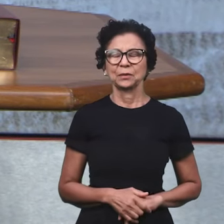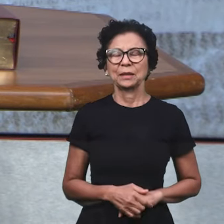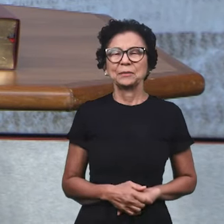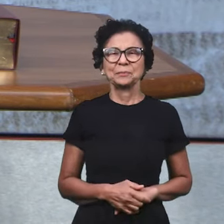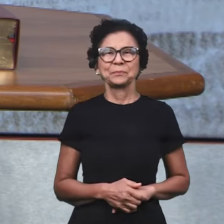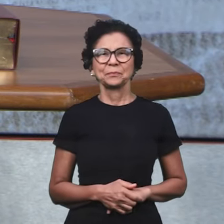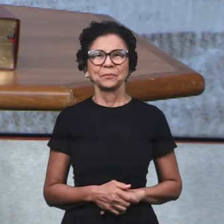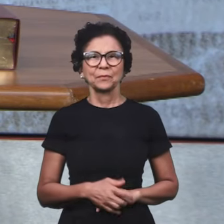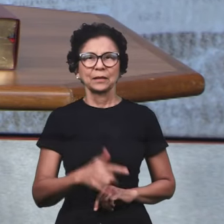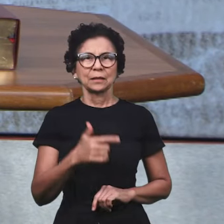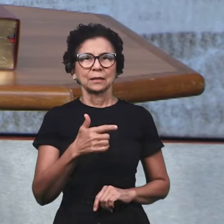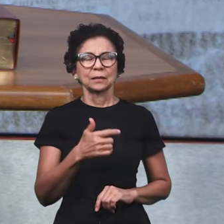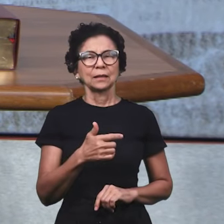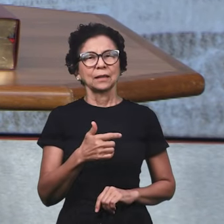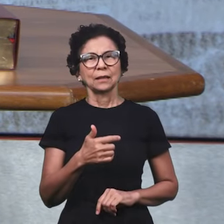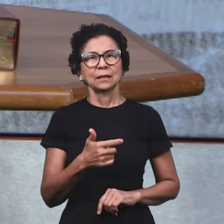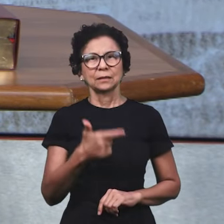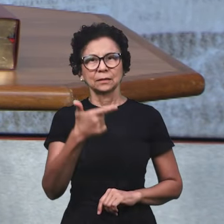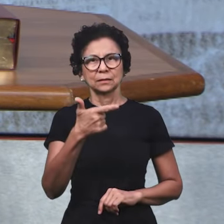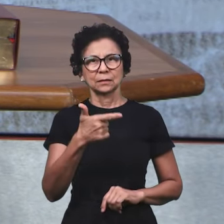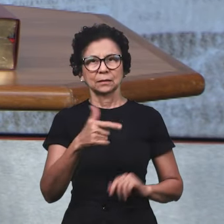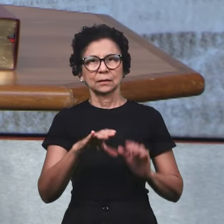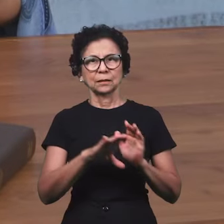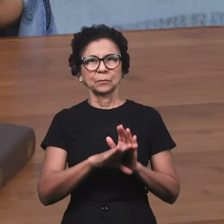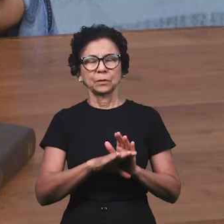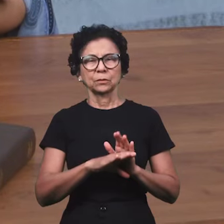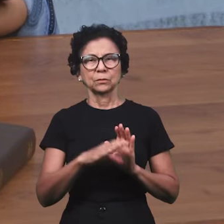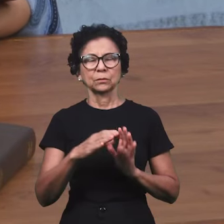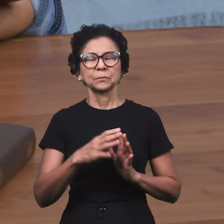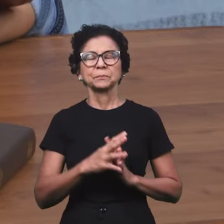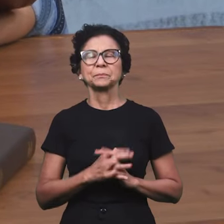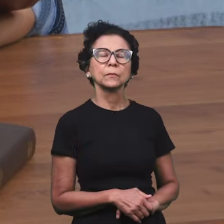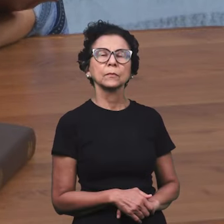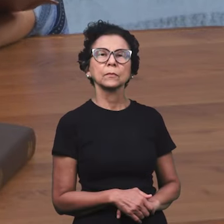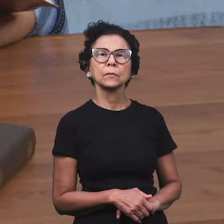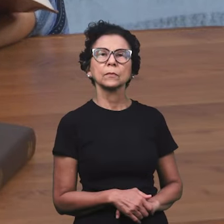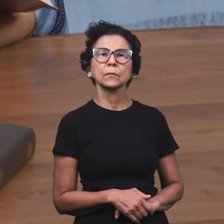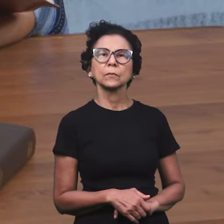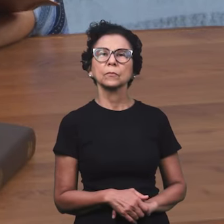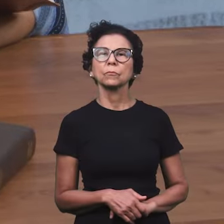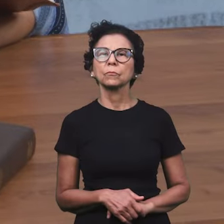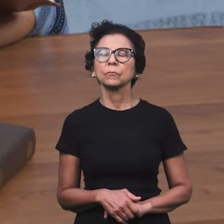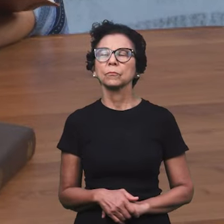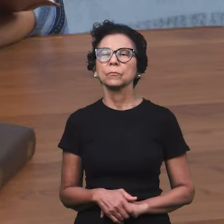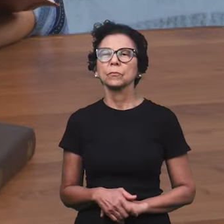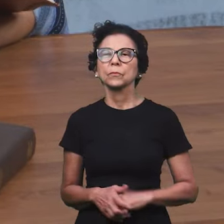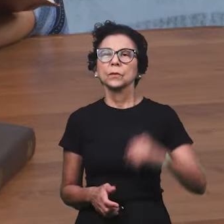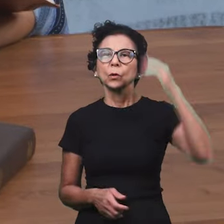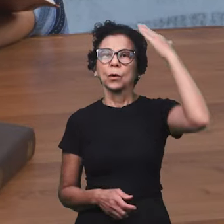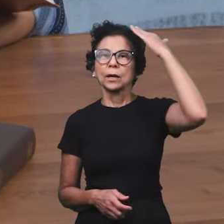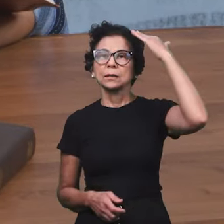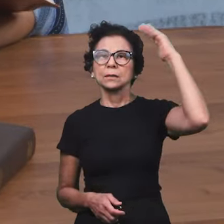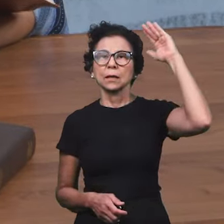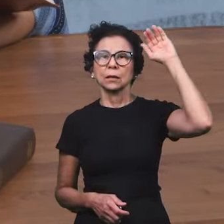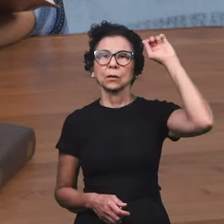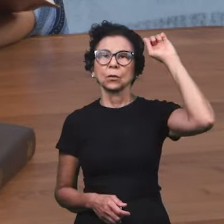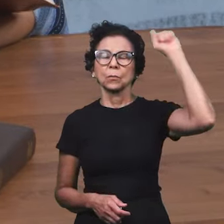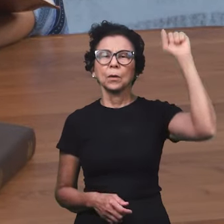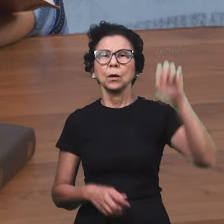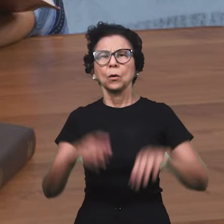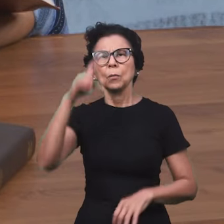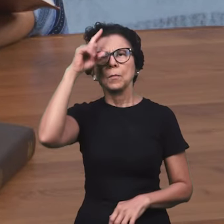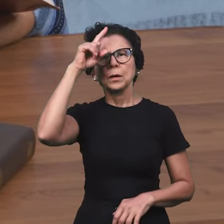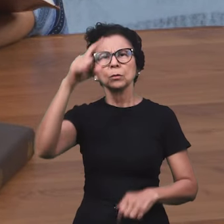2º capítulo do 2º livro das Crônicas. E determinou Salomão edificar uma